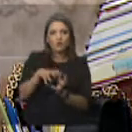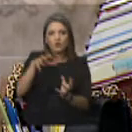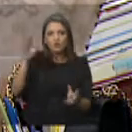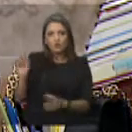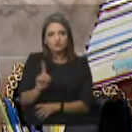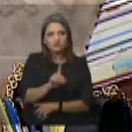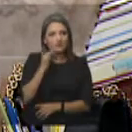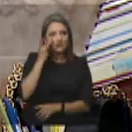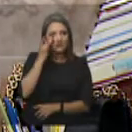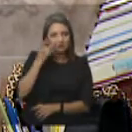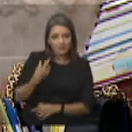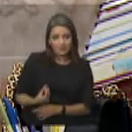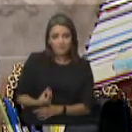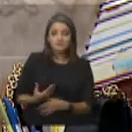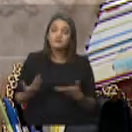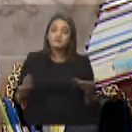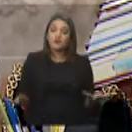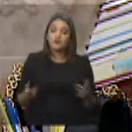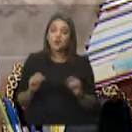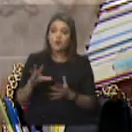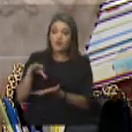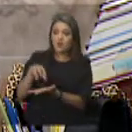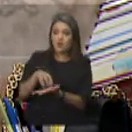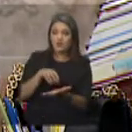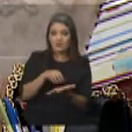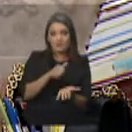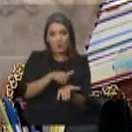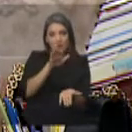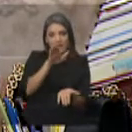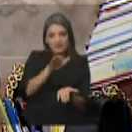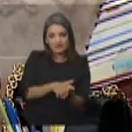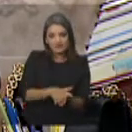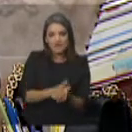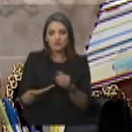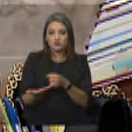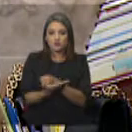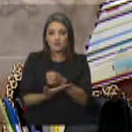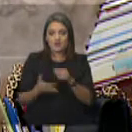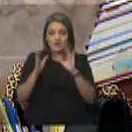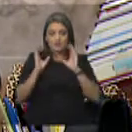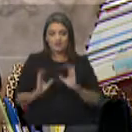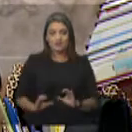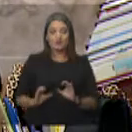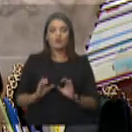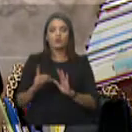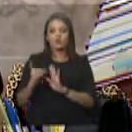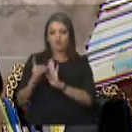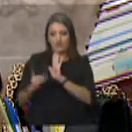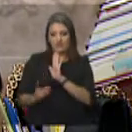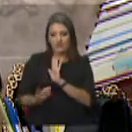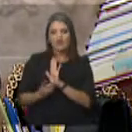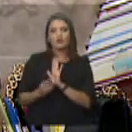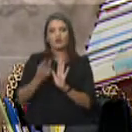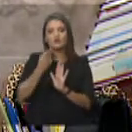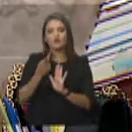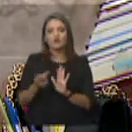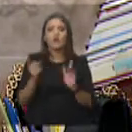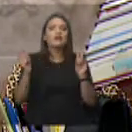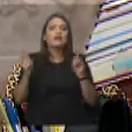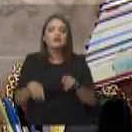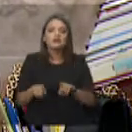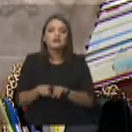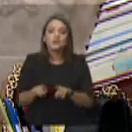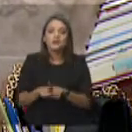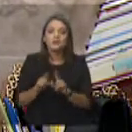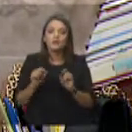E a instituição do cadastro de base do cidadão, realizada pelo decreto 10.046, viabiliza a